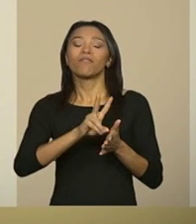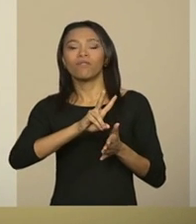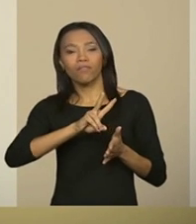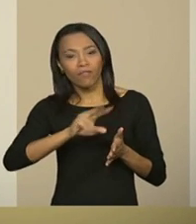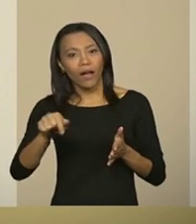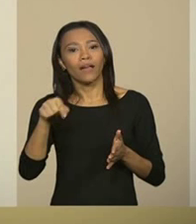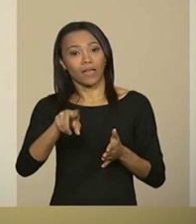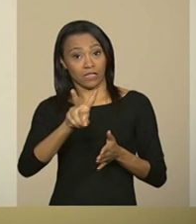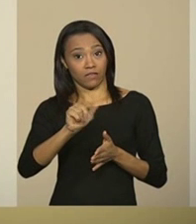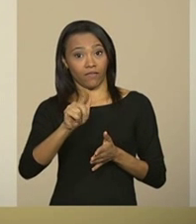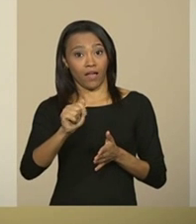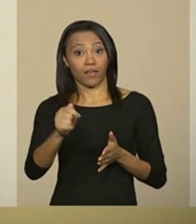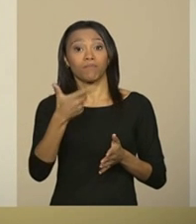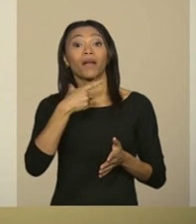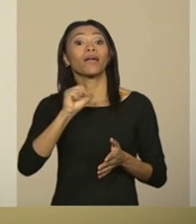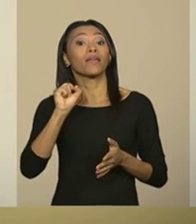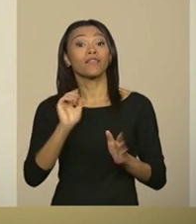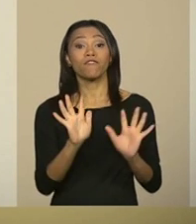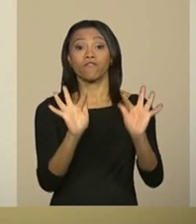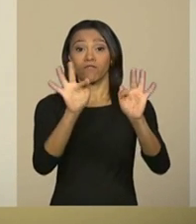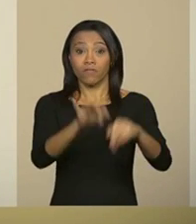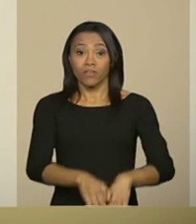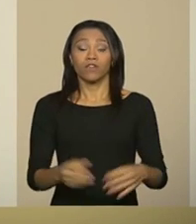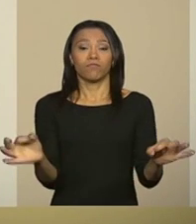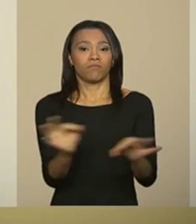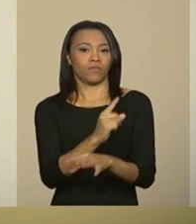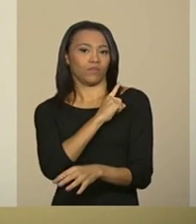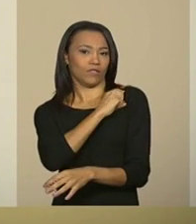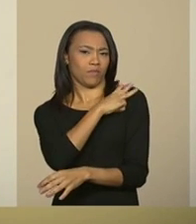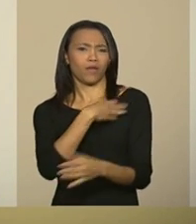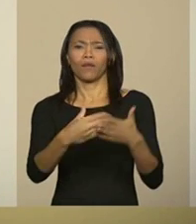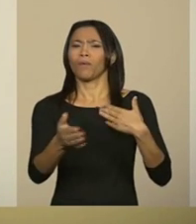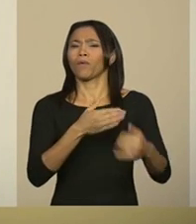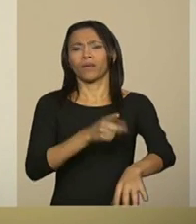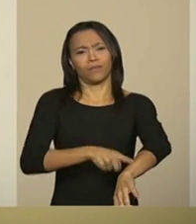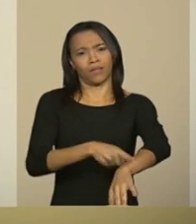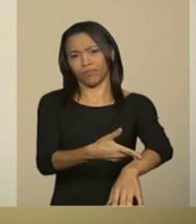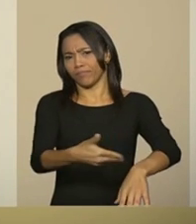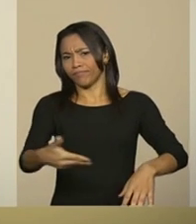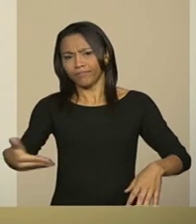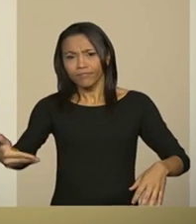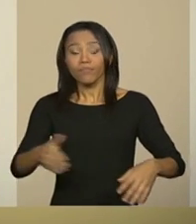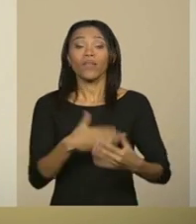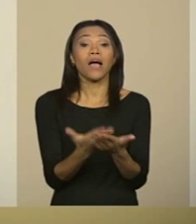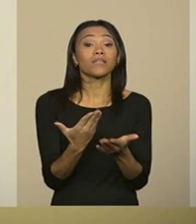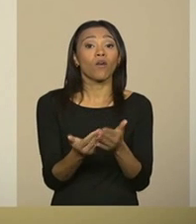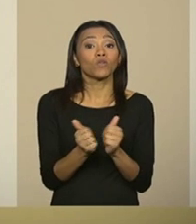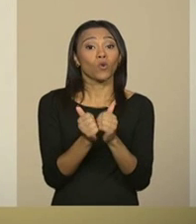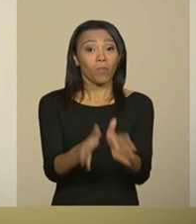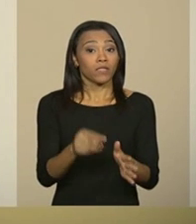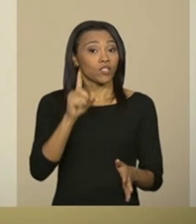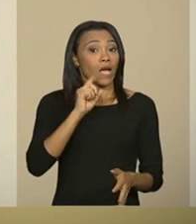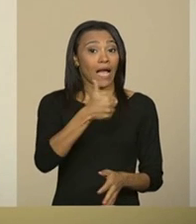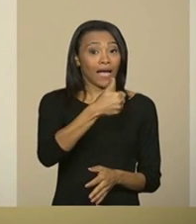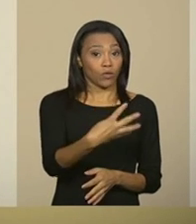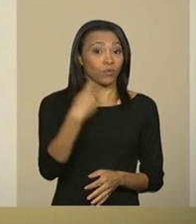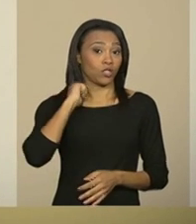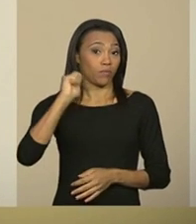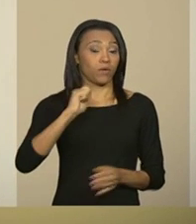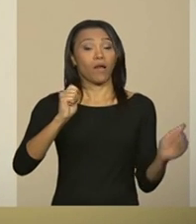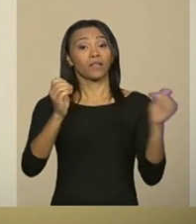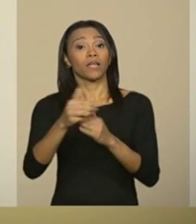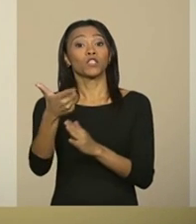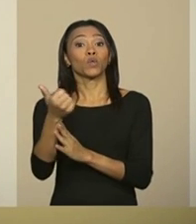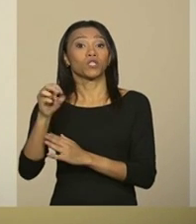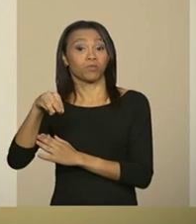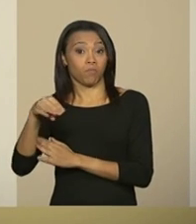destinadas para quem concluiu o ensino médio em qualquer época as aulas começam entre 14 de abril e 12